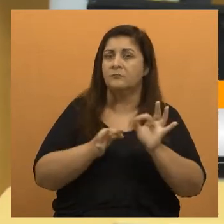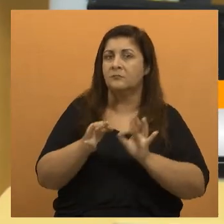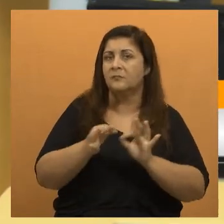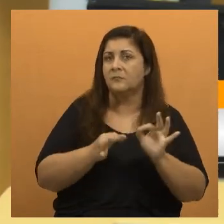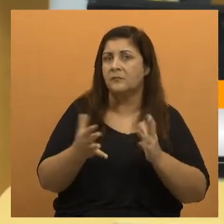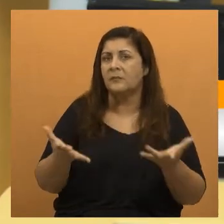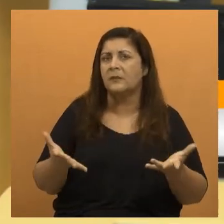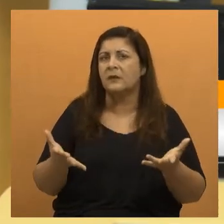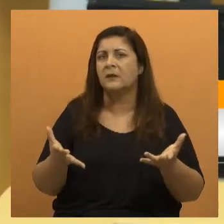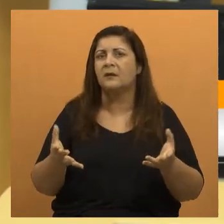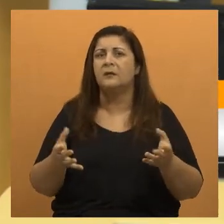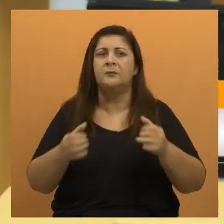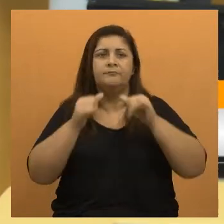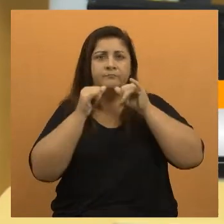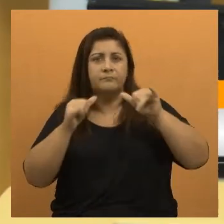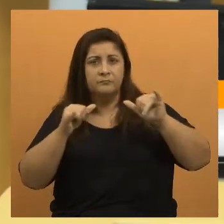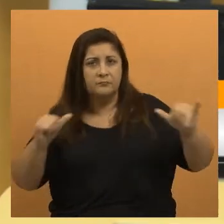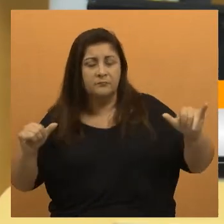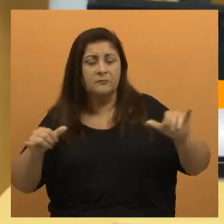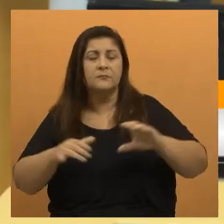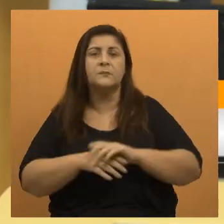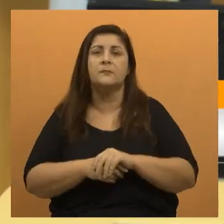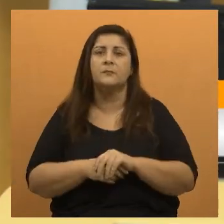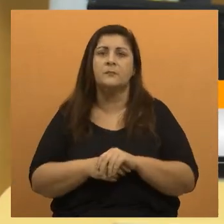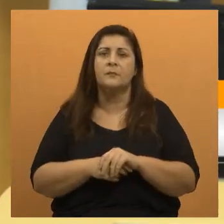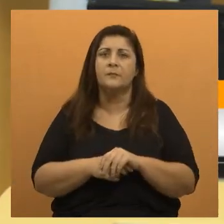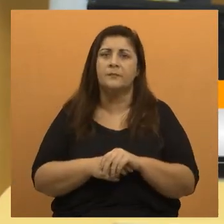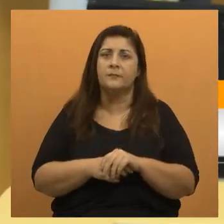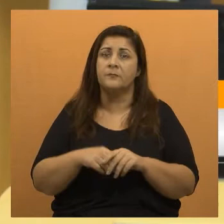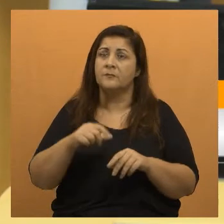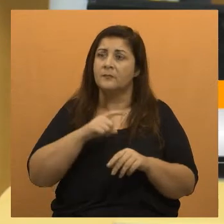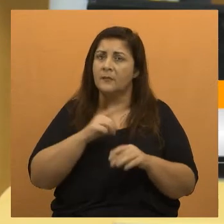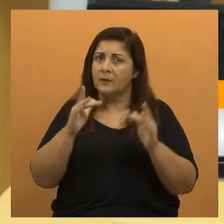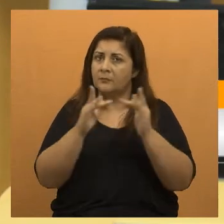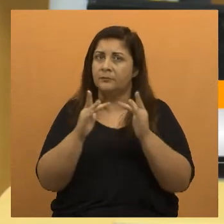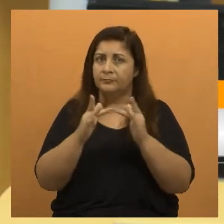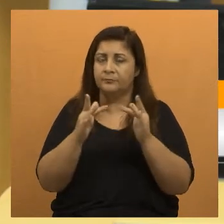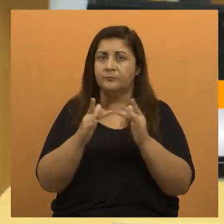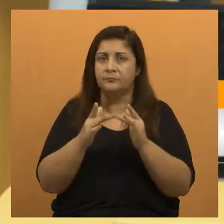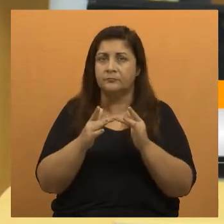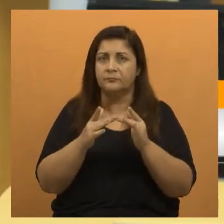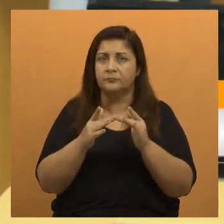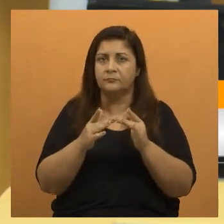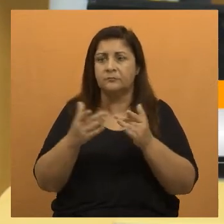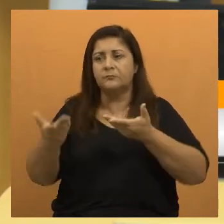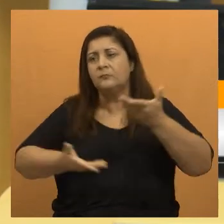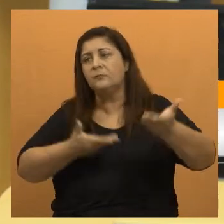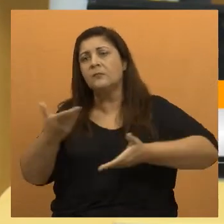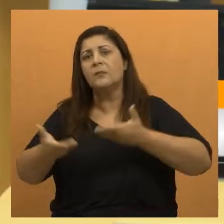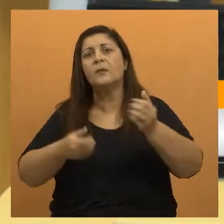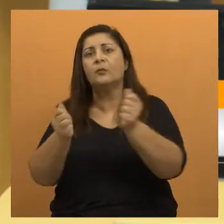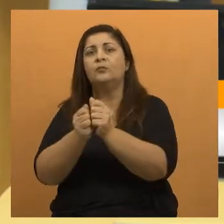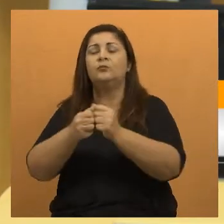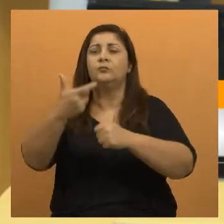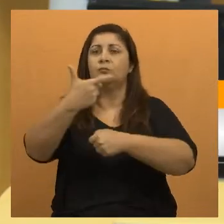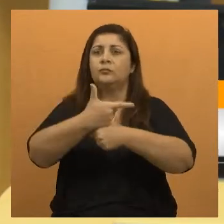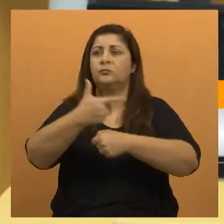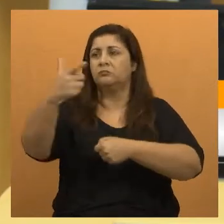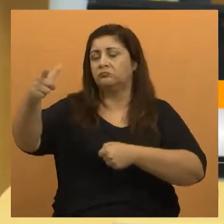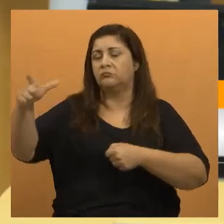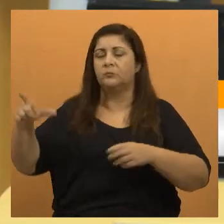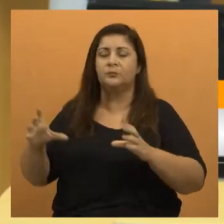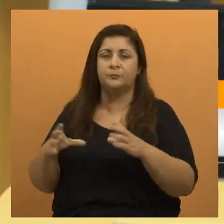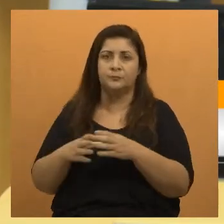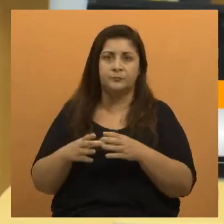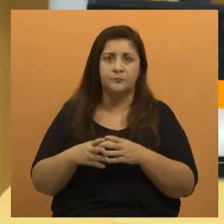desenvolver campanhas educativas, estreitar laços de entendimento e cooperação entre as lideranças locais, dicas